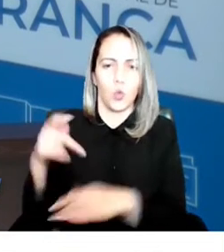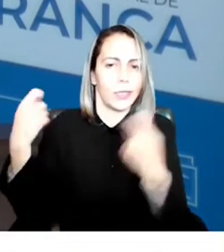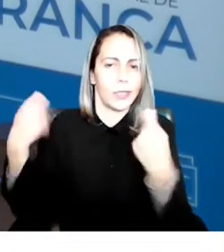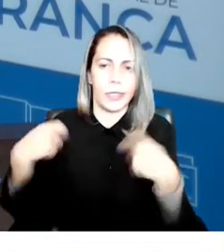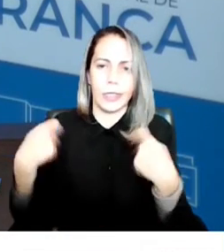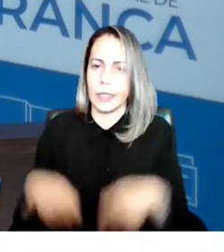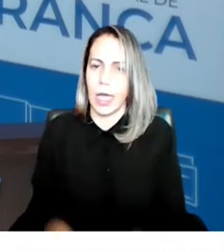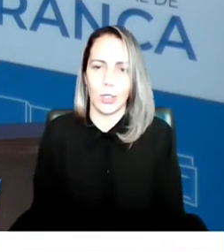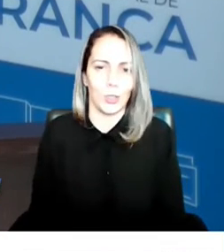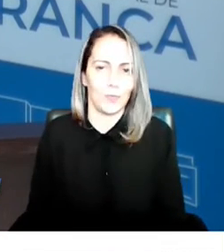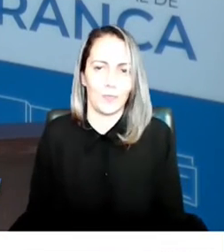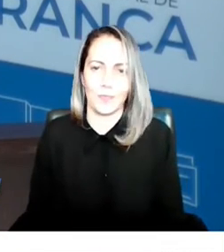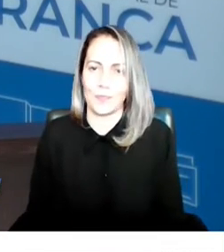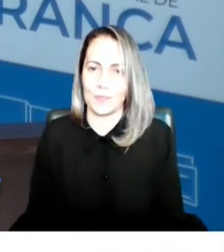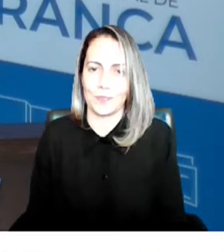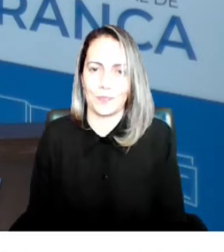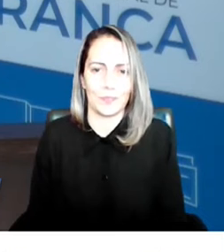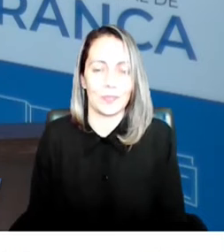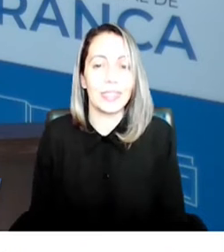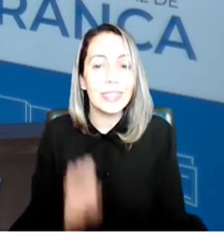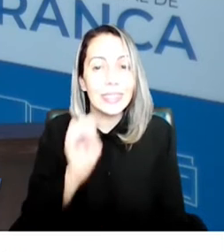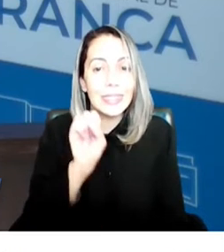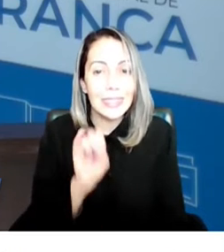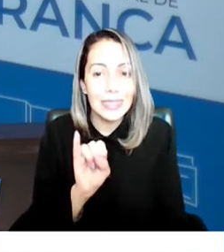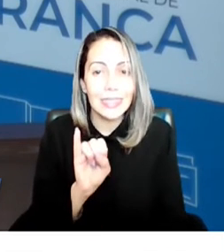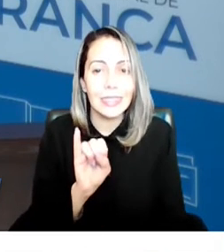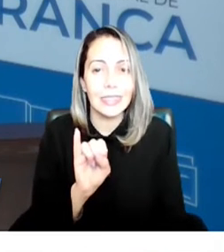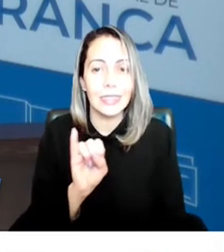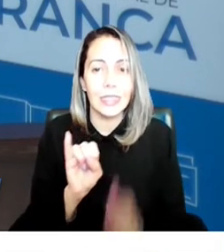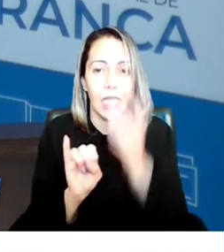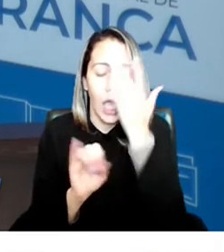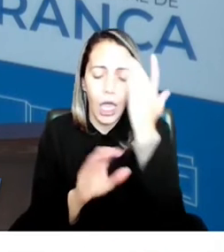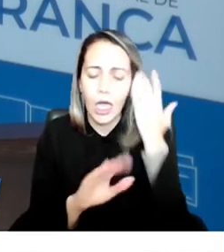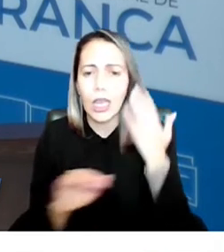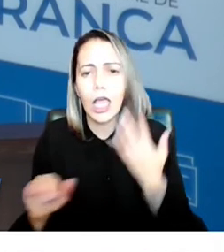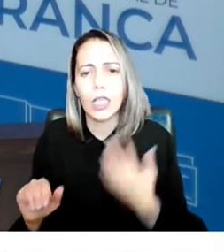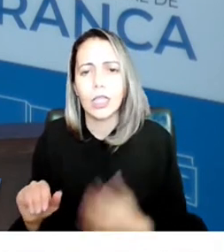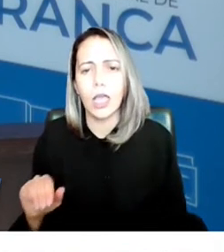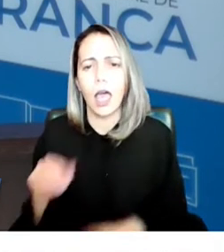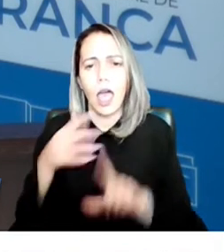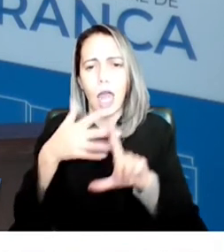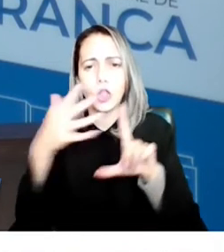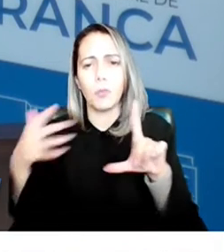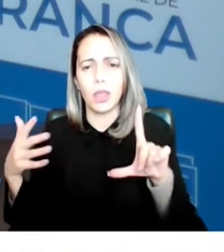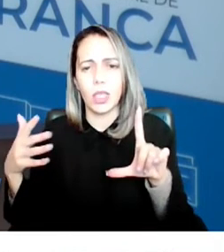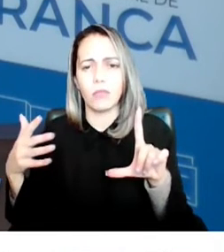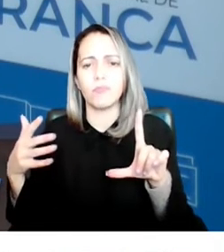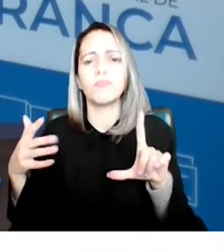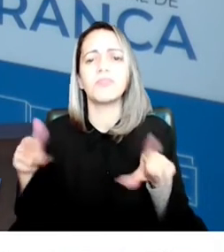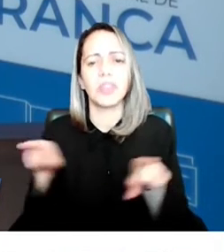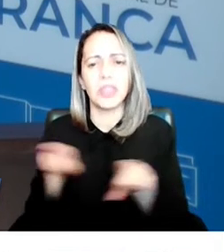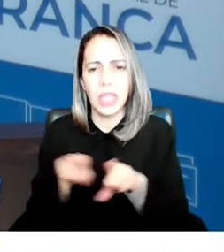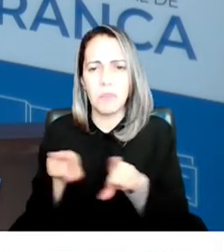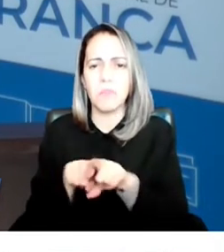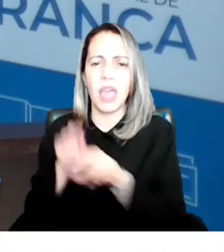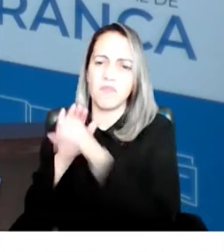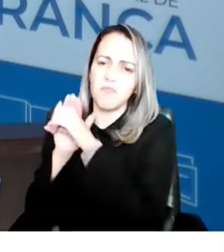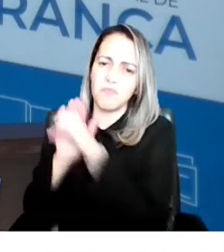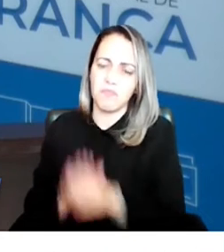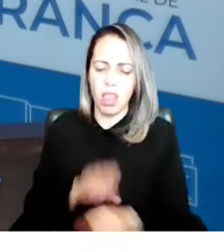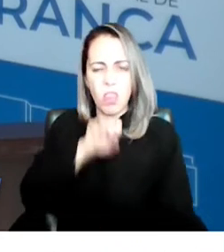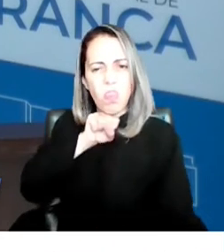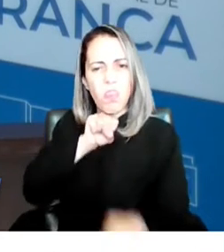necessidade. Se fosse uma criança LGBT também, provavelmente estaria sendo estuprada. E